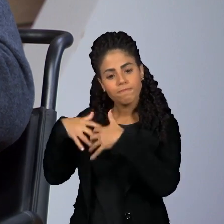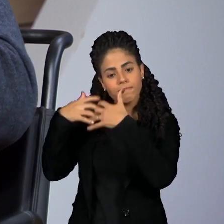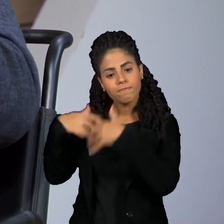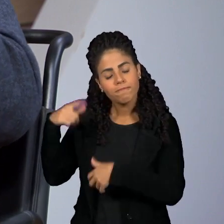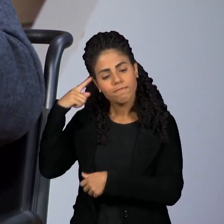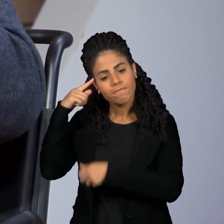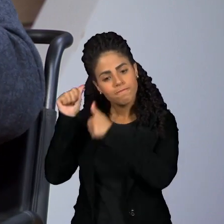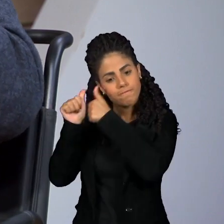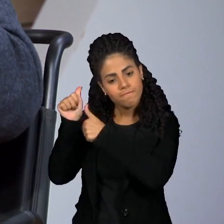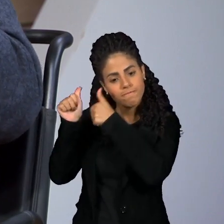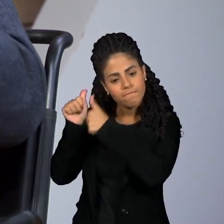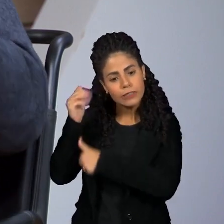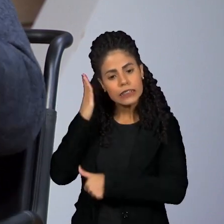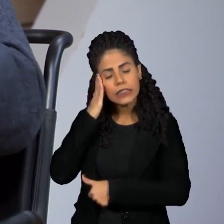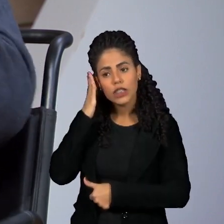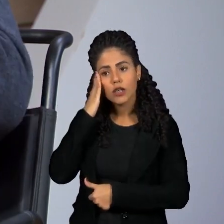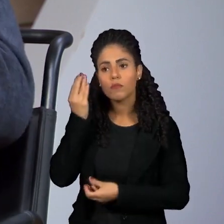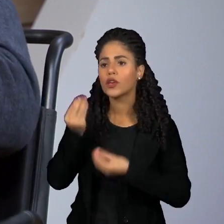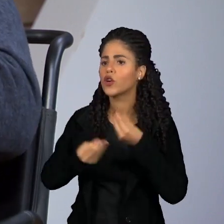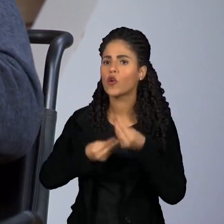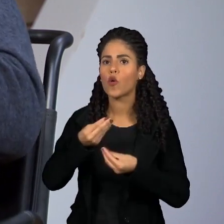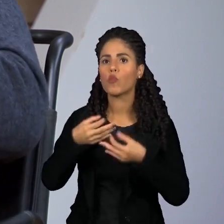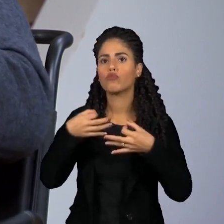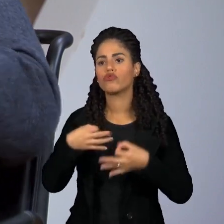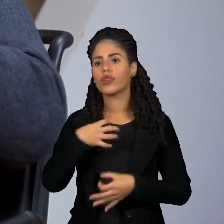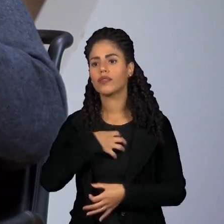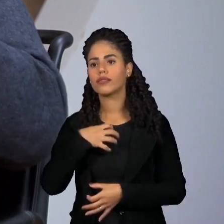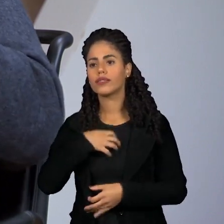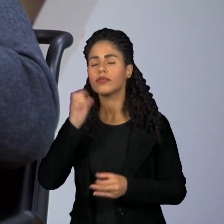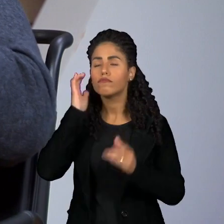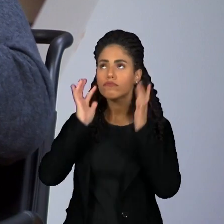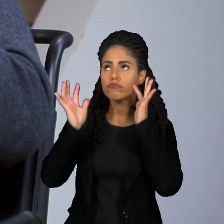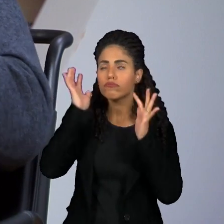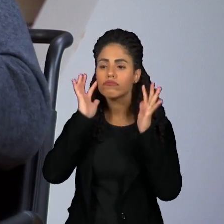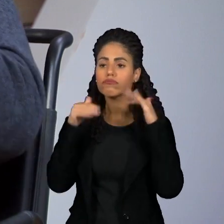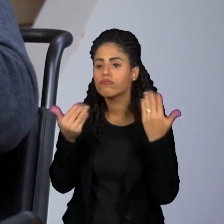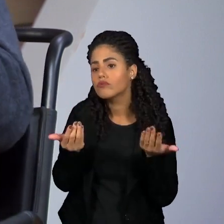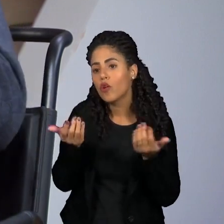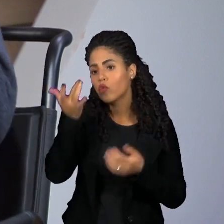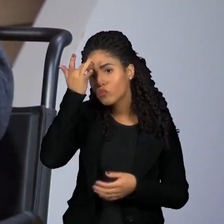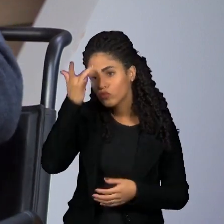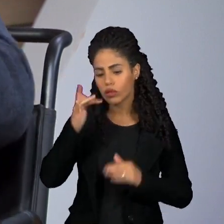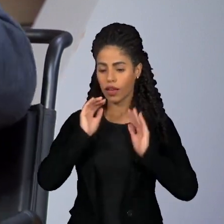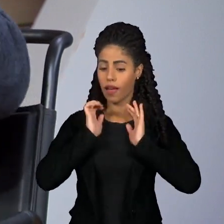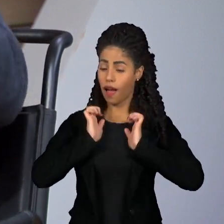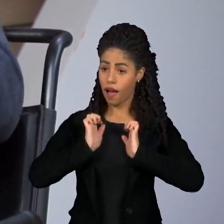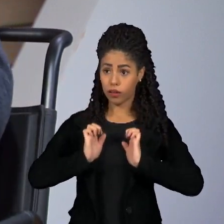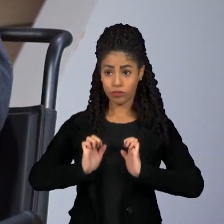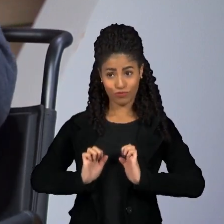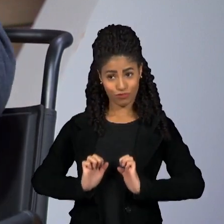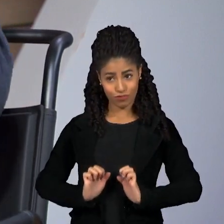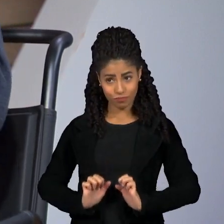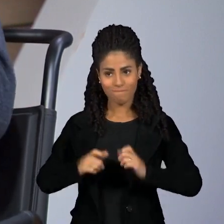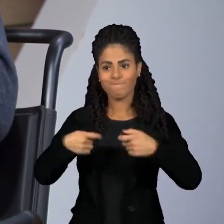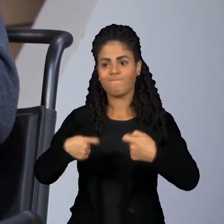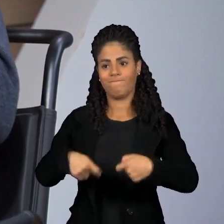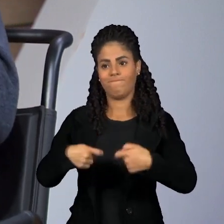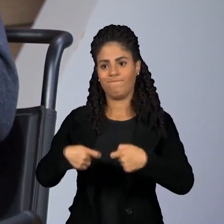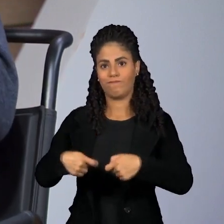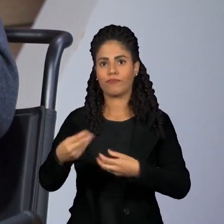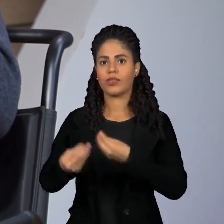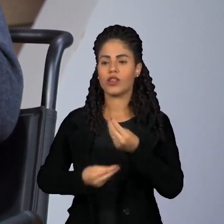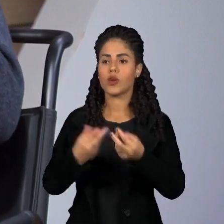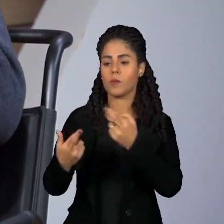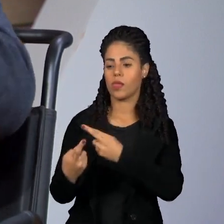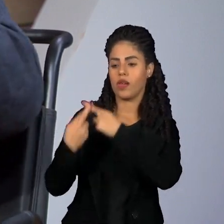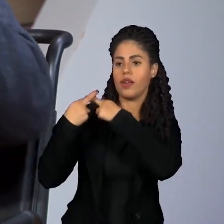forma, talvez seja uma ilusão, de uma forma mais ética, enquanto papel